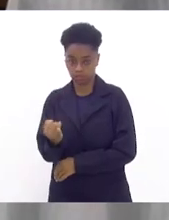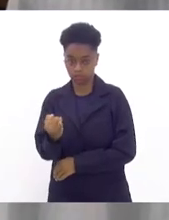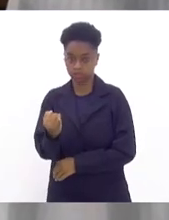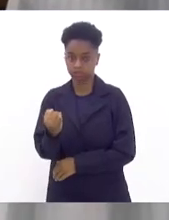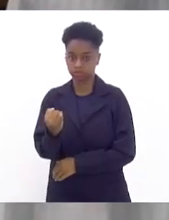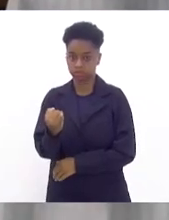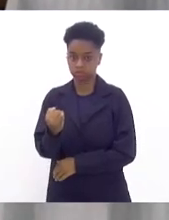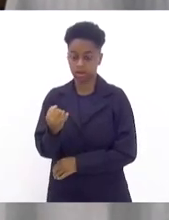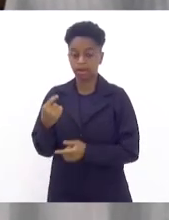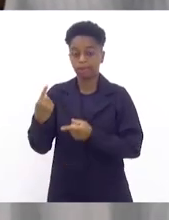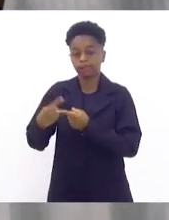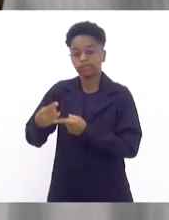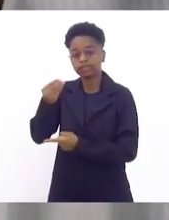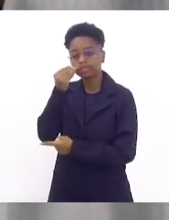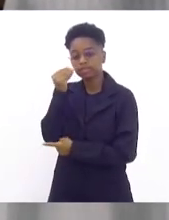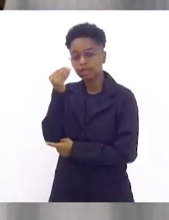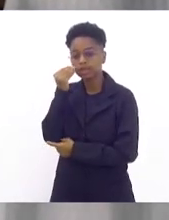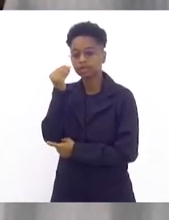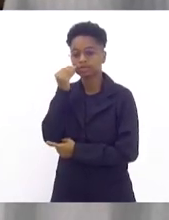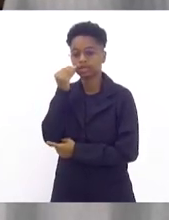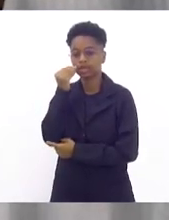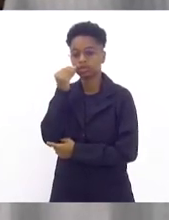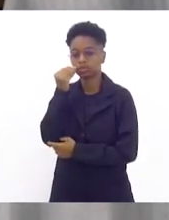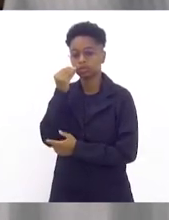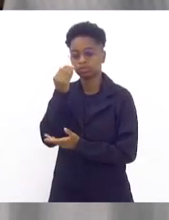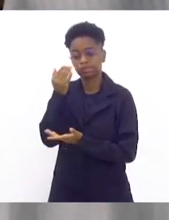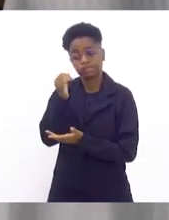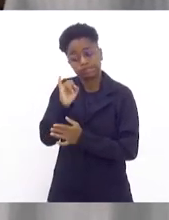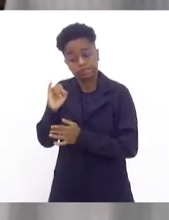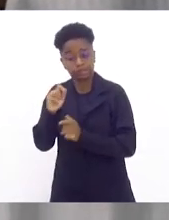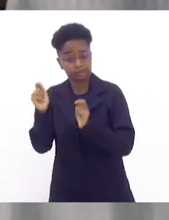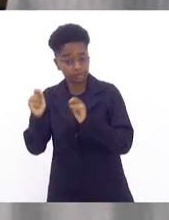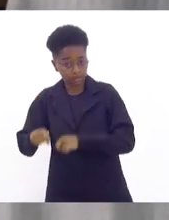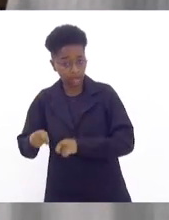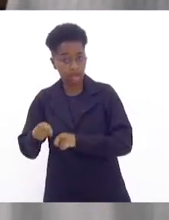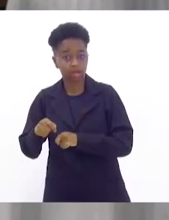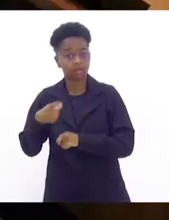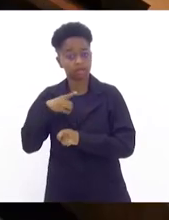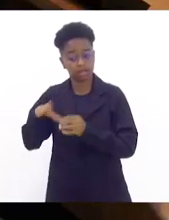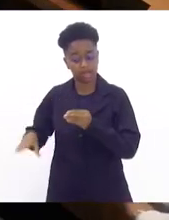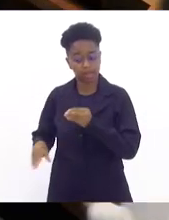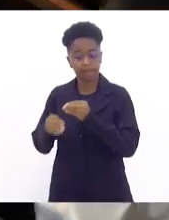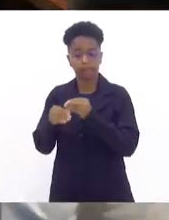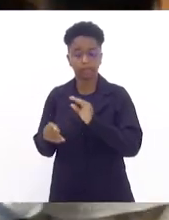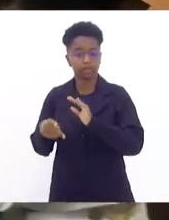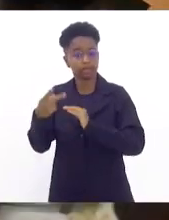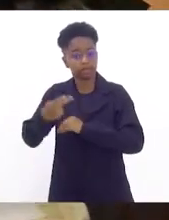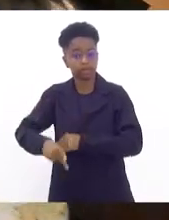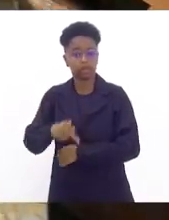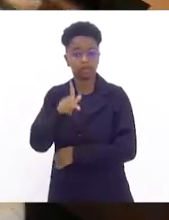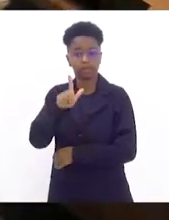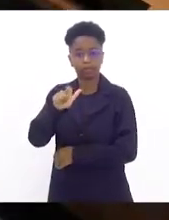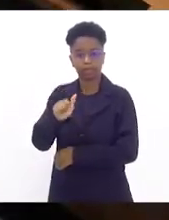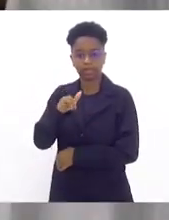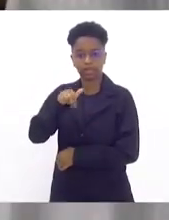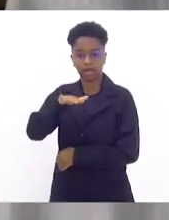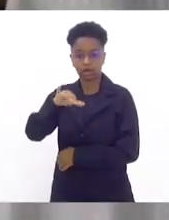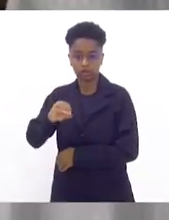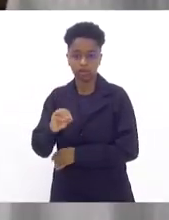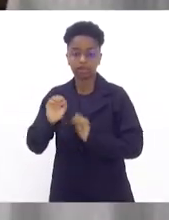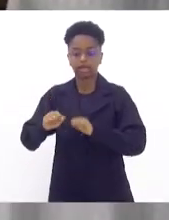sentido de absorver, se caso possível, as emendas de plenário para que todas